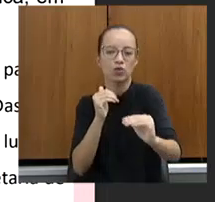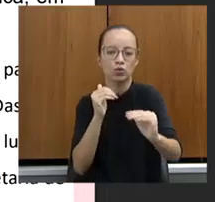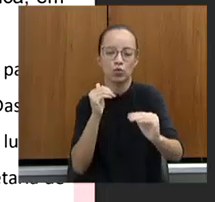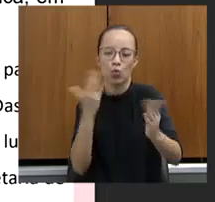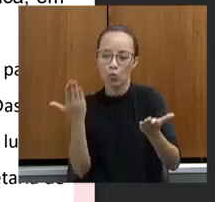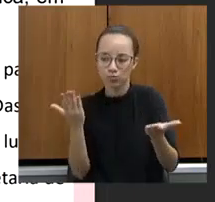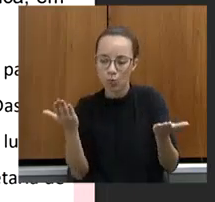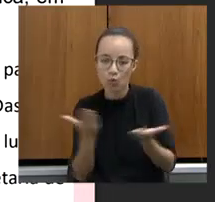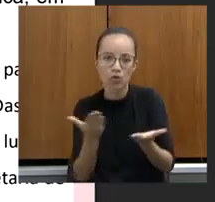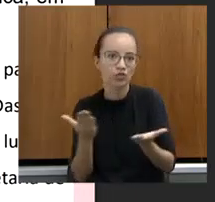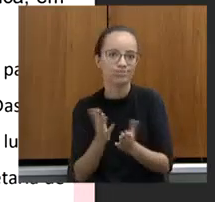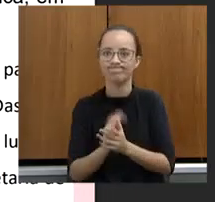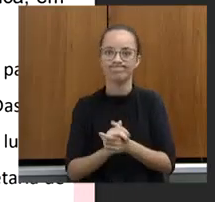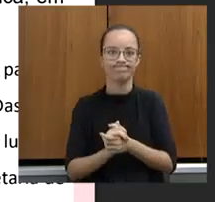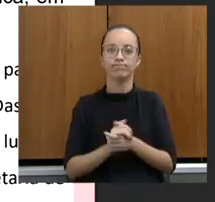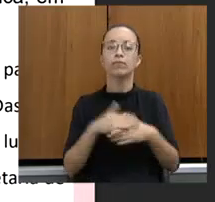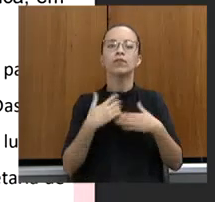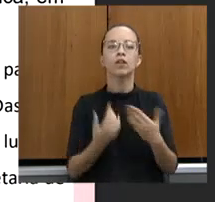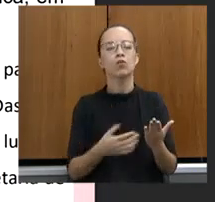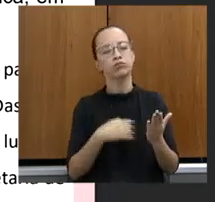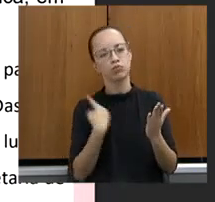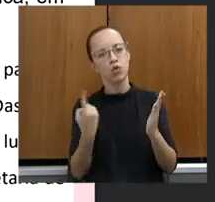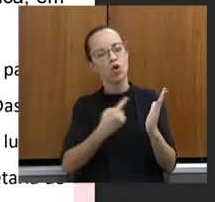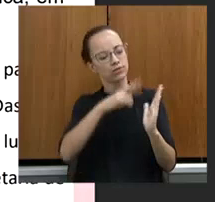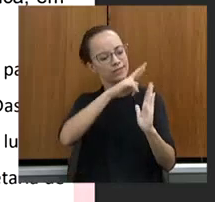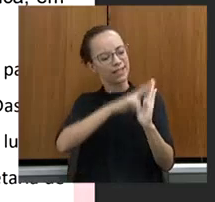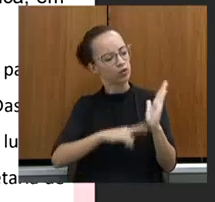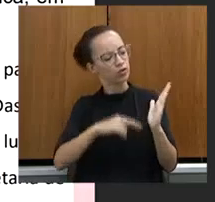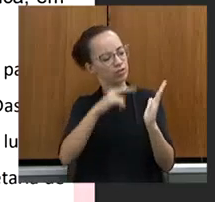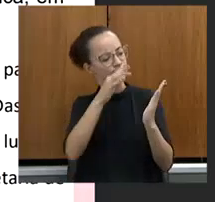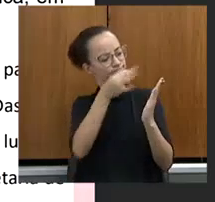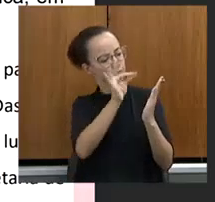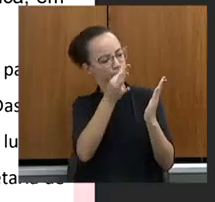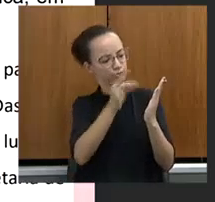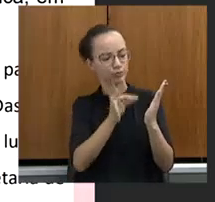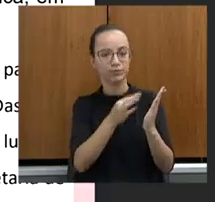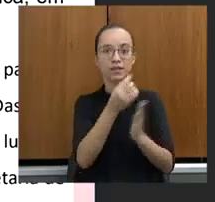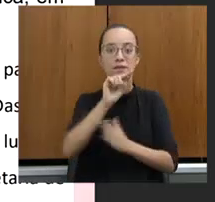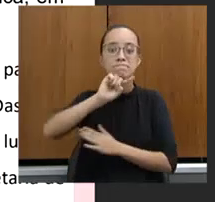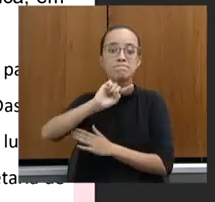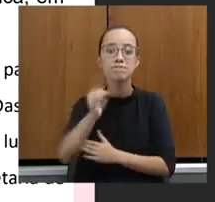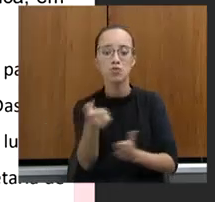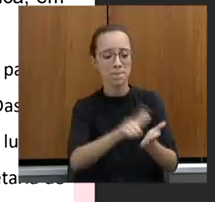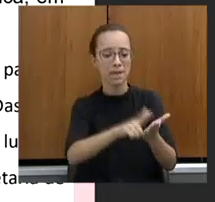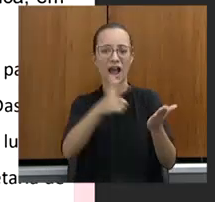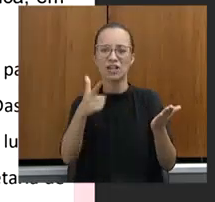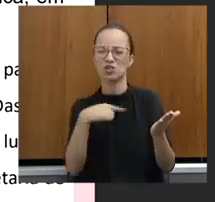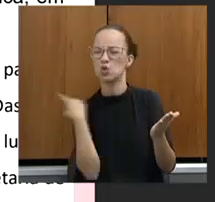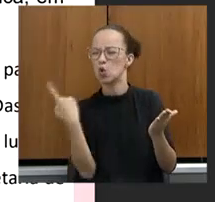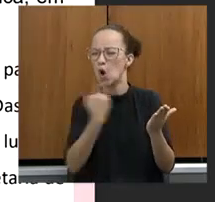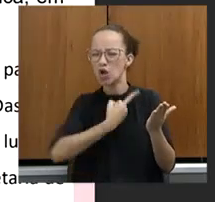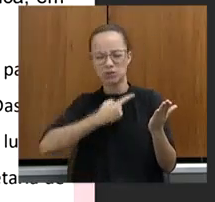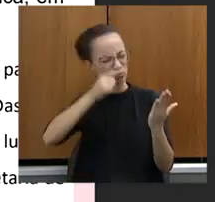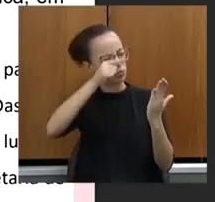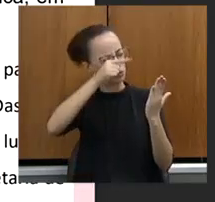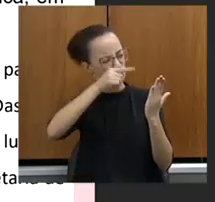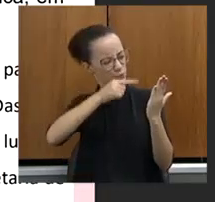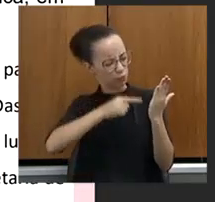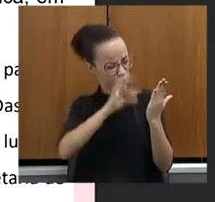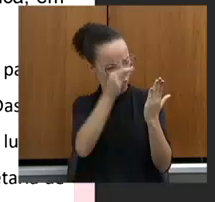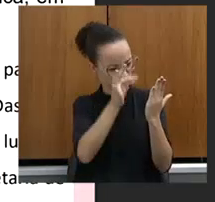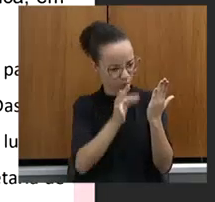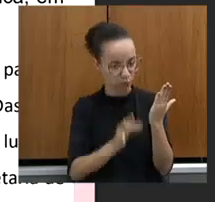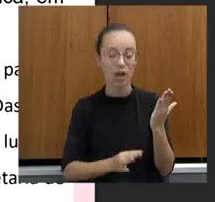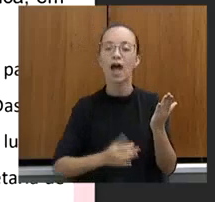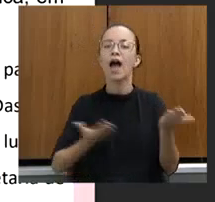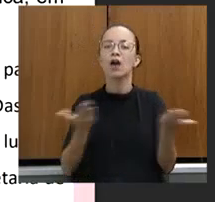termos de físico Então essa revisão é um documento de muito grande quase mil páginas tá sendo todo revisado agora em dezembro a gente entrega